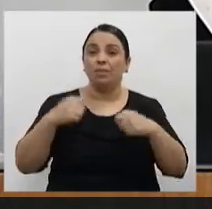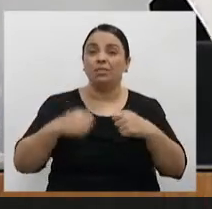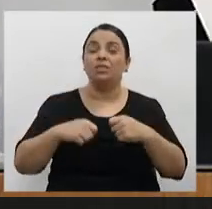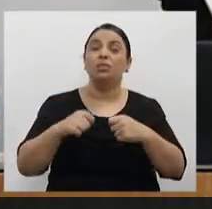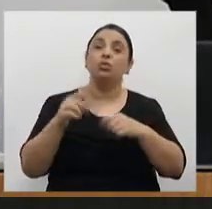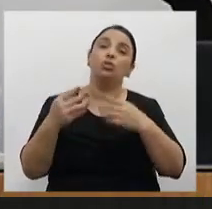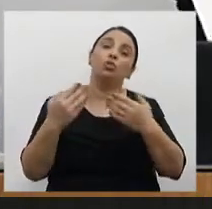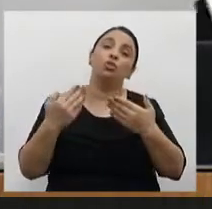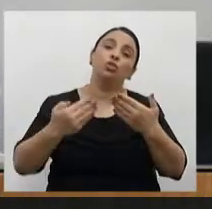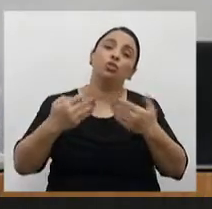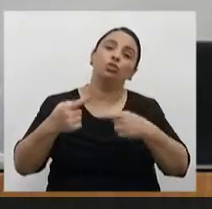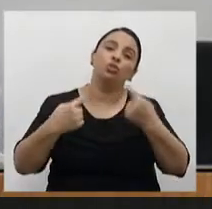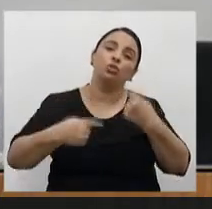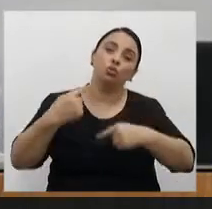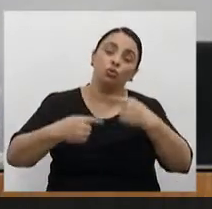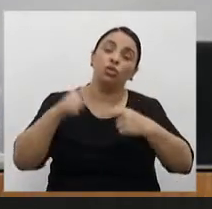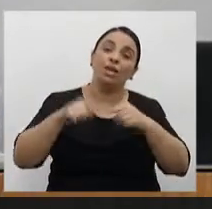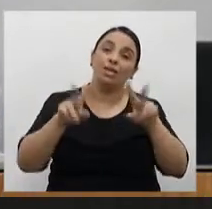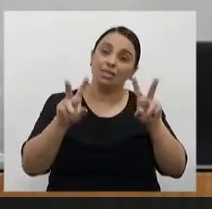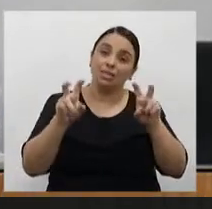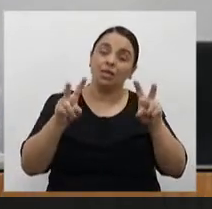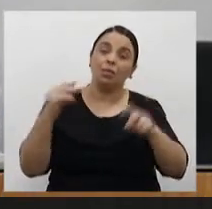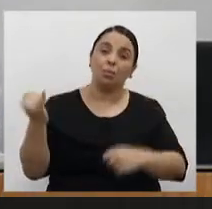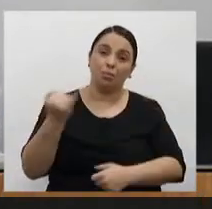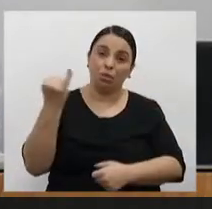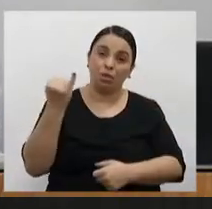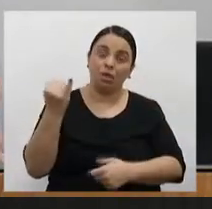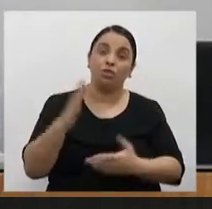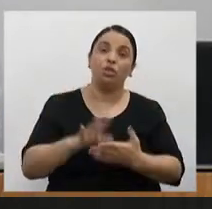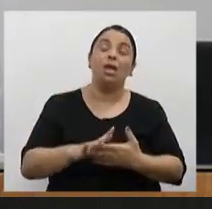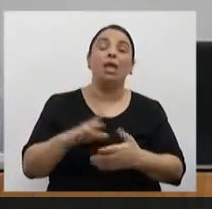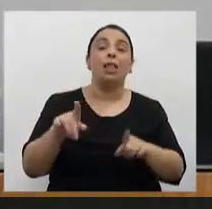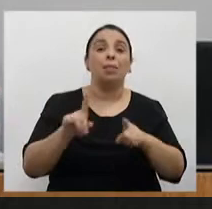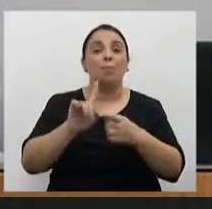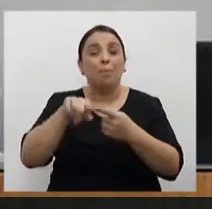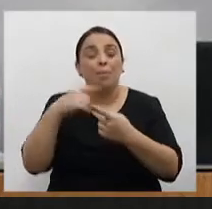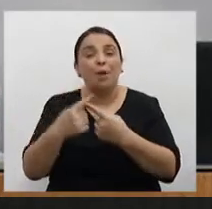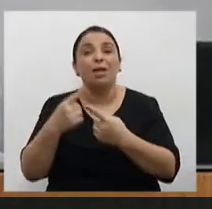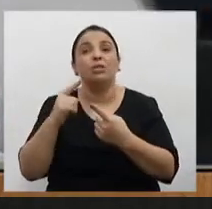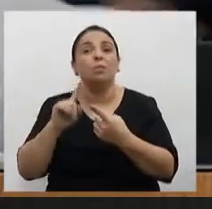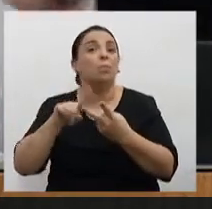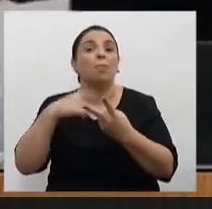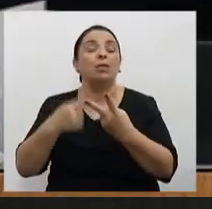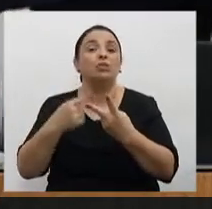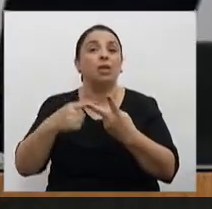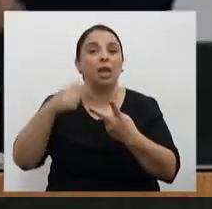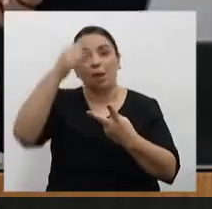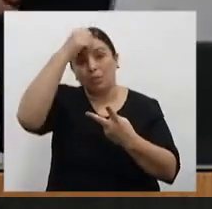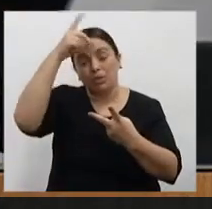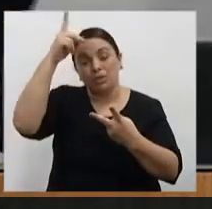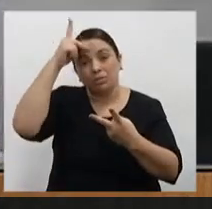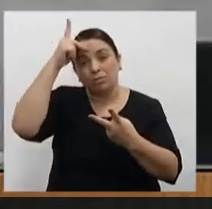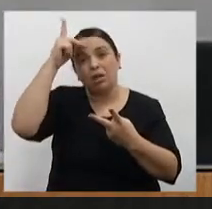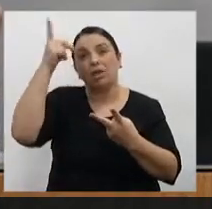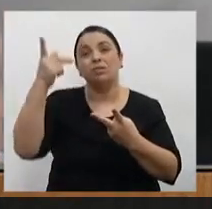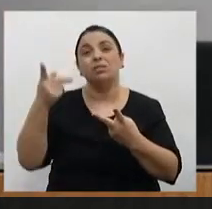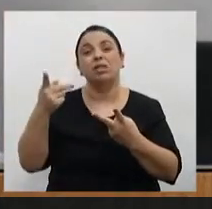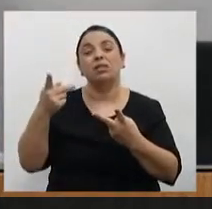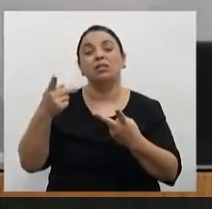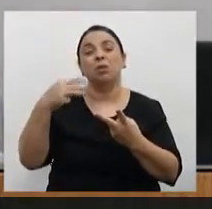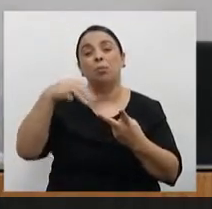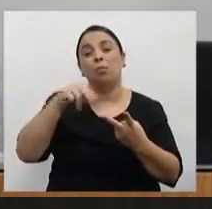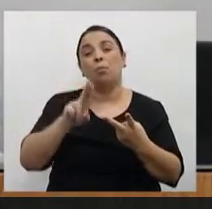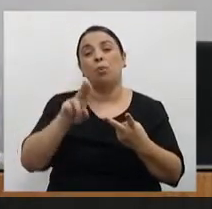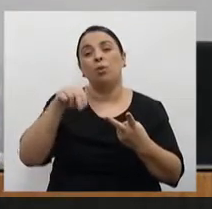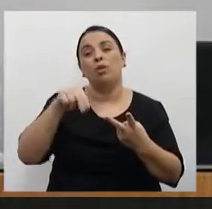temática muito importante, além da municipalização que o governo está propondo aí para várias escolas, para vários municípios, mais de